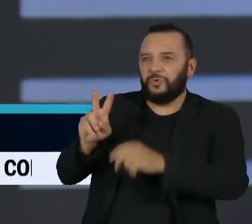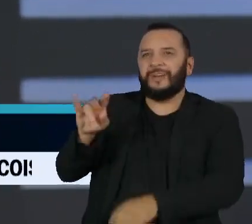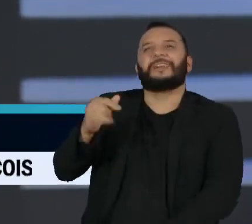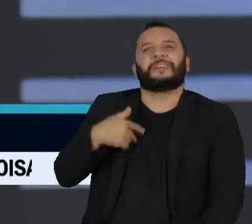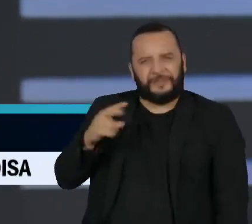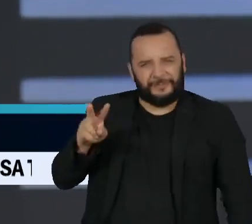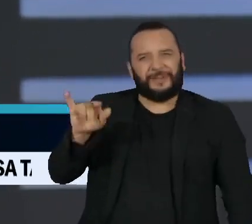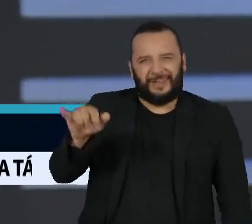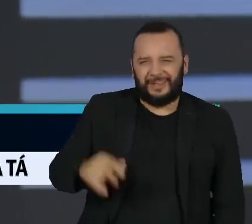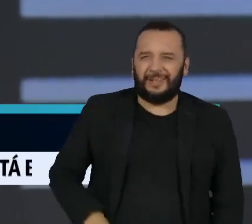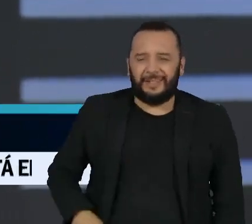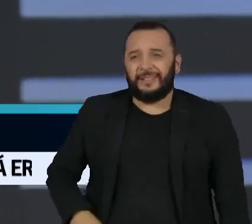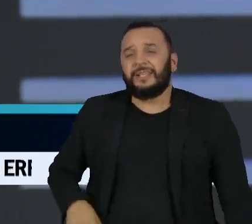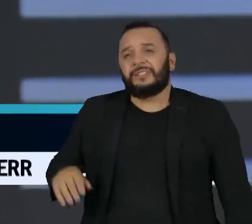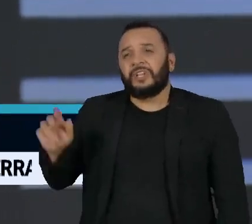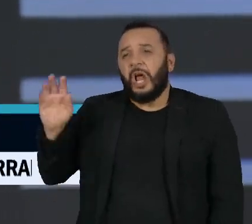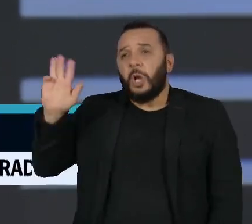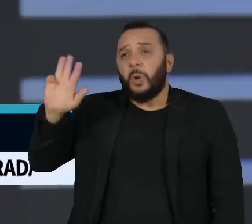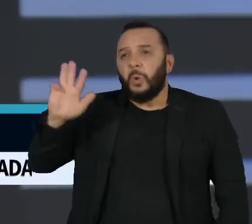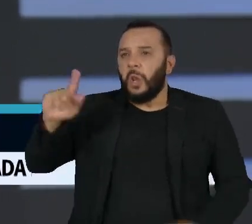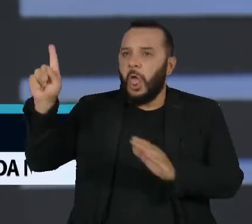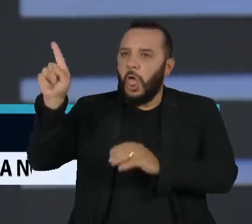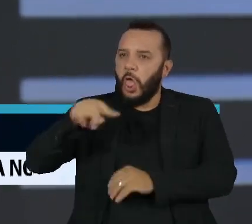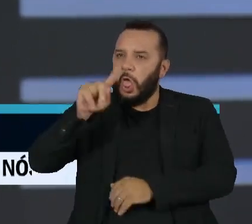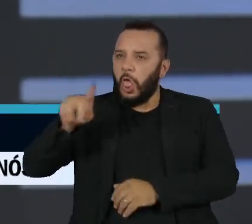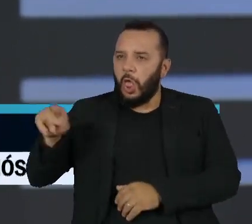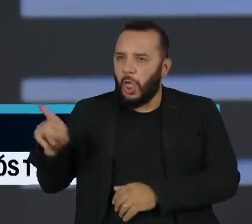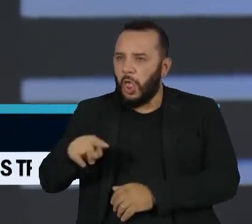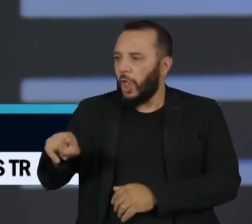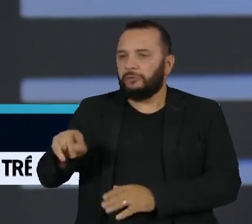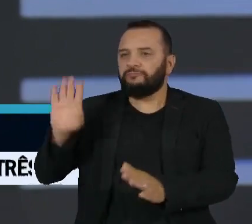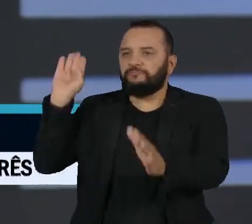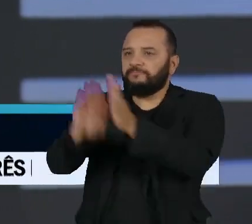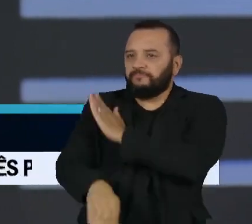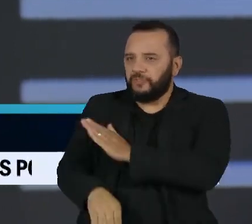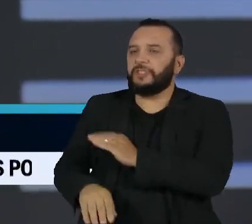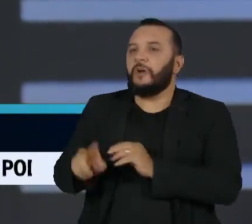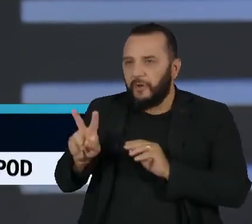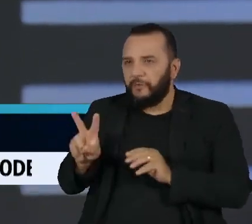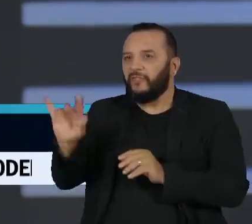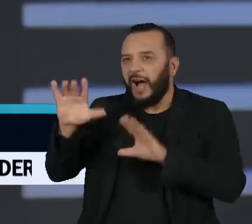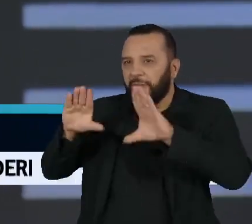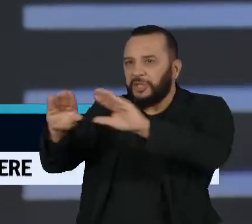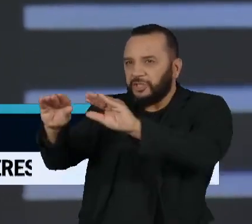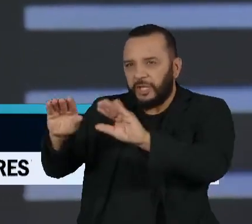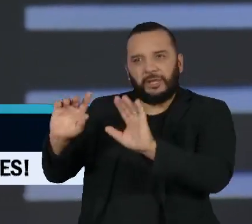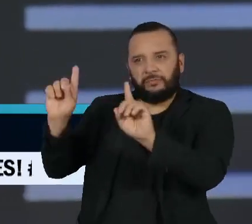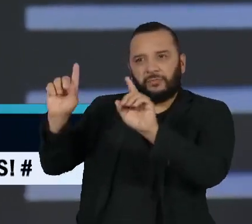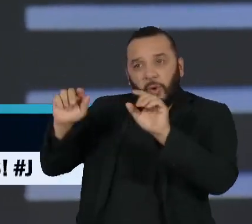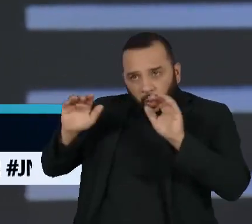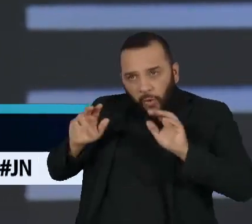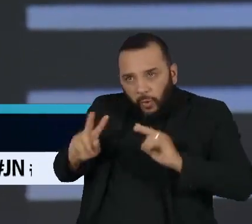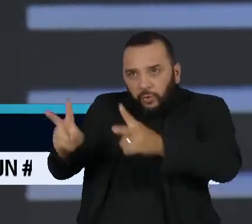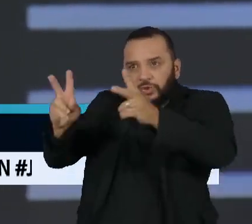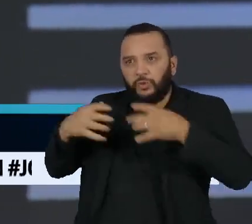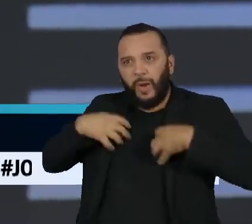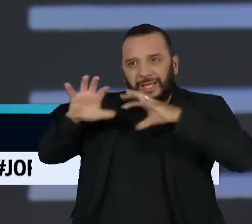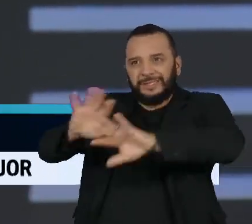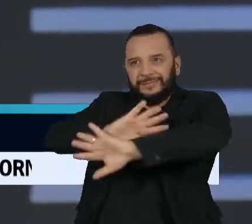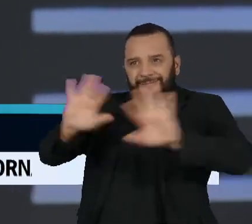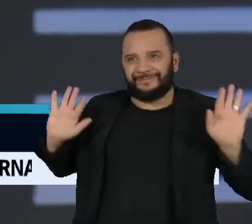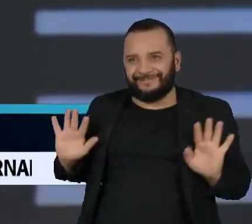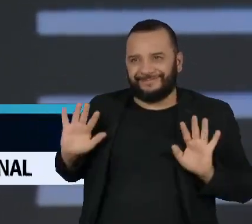caiu. Segundo, porque o poder, esse arcabouço foi muito discutido no Congresso, foi muito discutido, foi